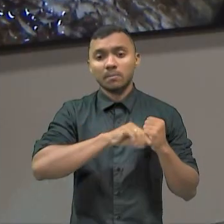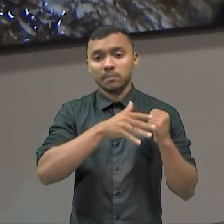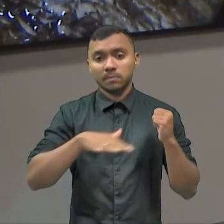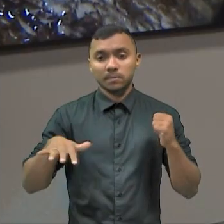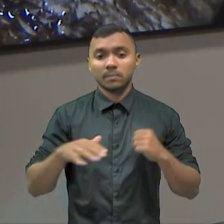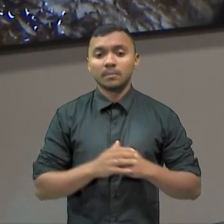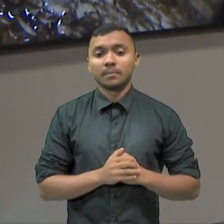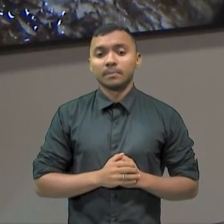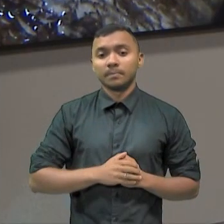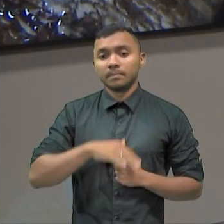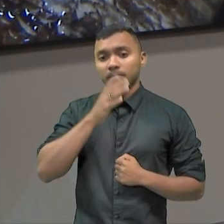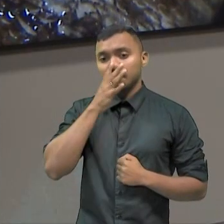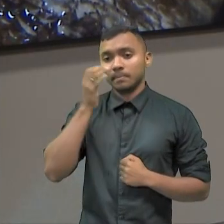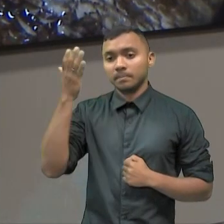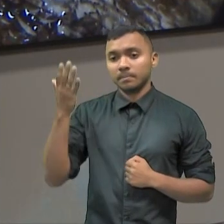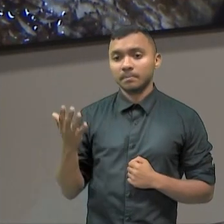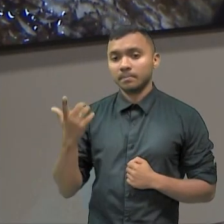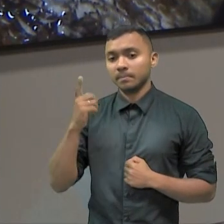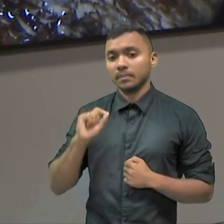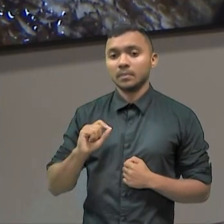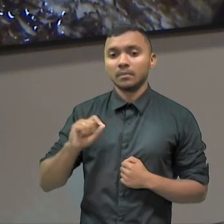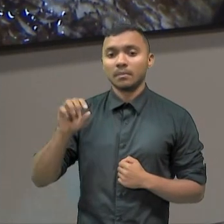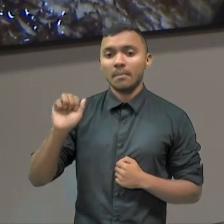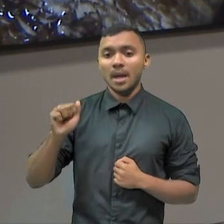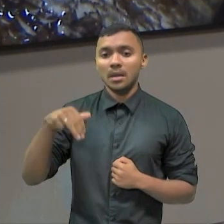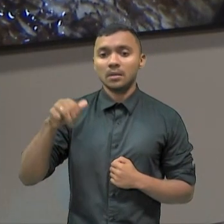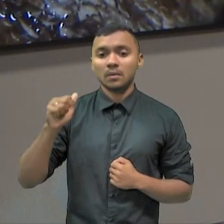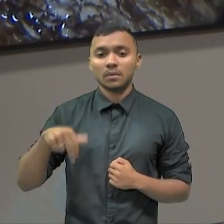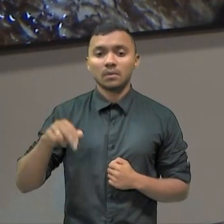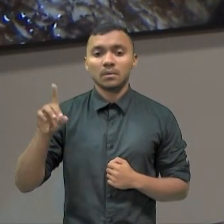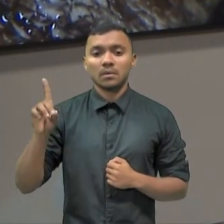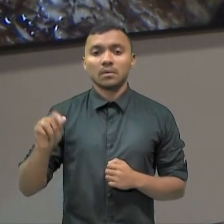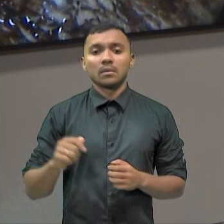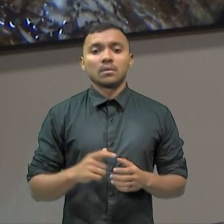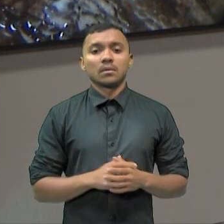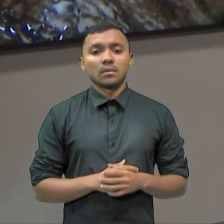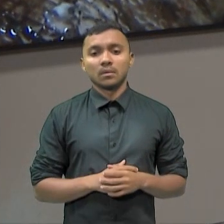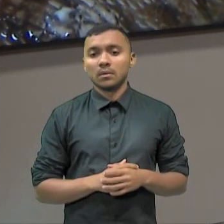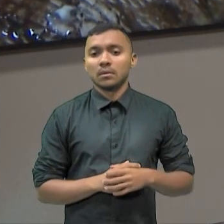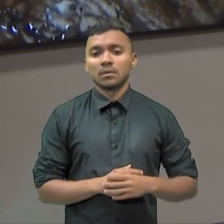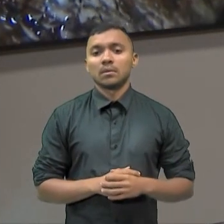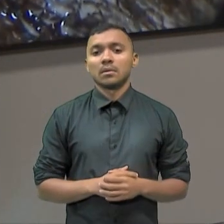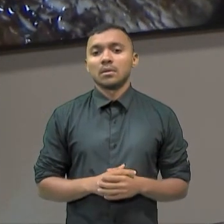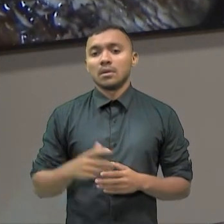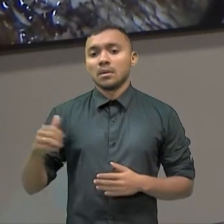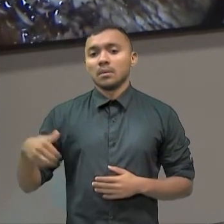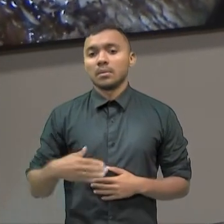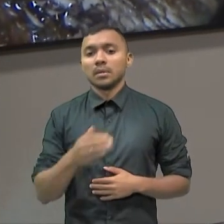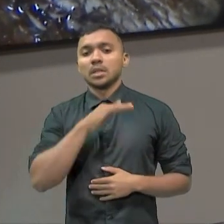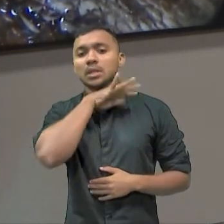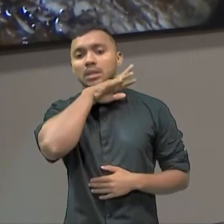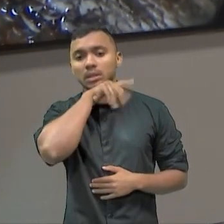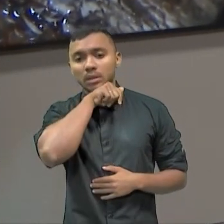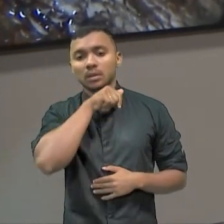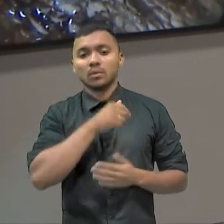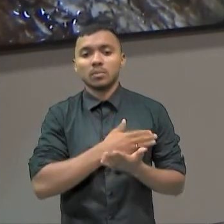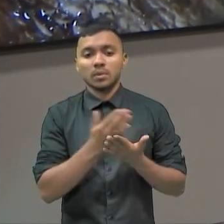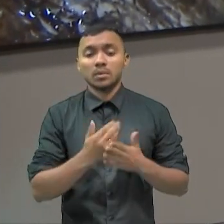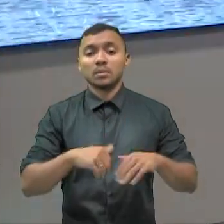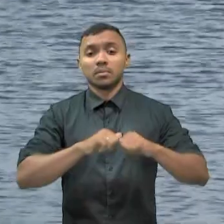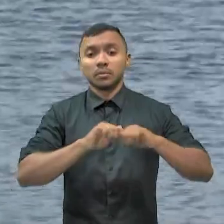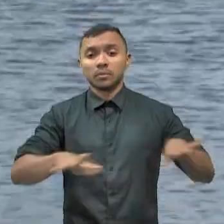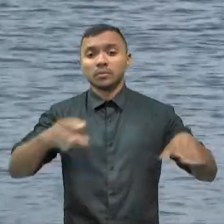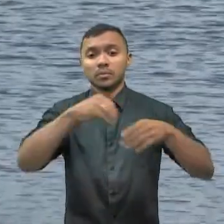Você vai acompanhar agora a reportagem de Amanda Vieira. A espécie de peixe-leão segue avançando no litoral